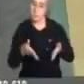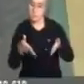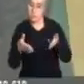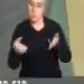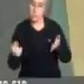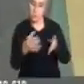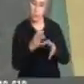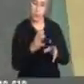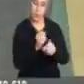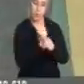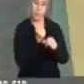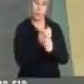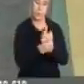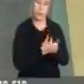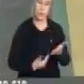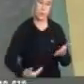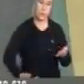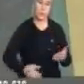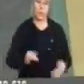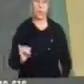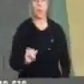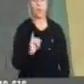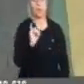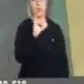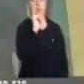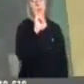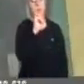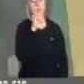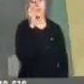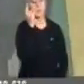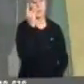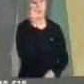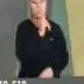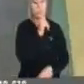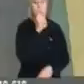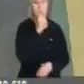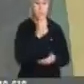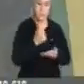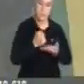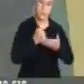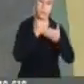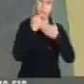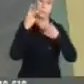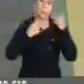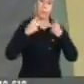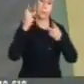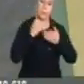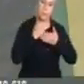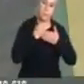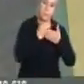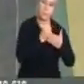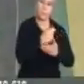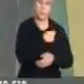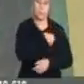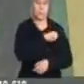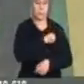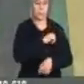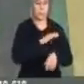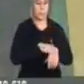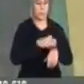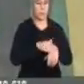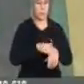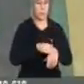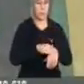contas públicas é um importante passo para a sustentabilidade política e fiscal de um governo que